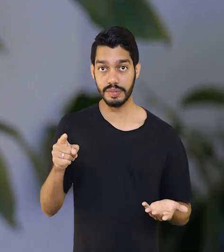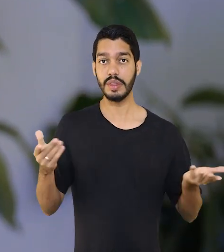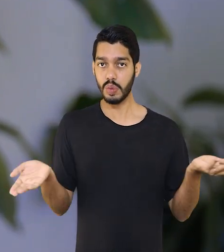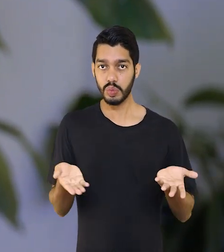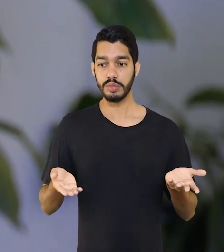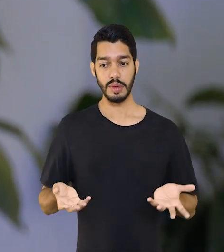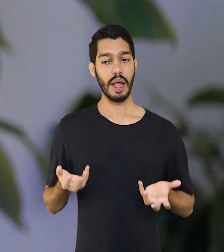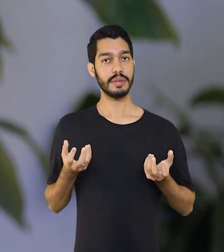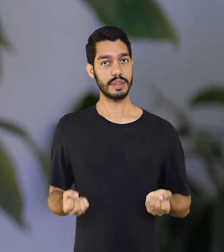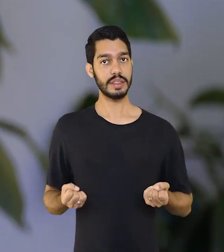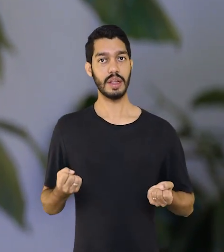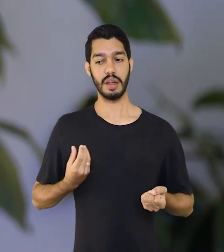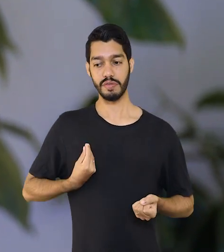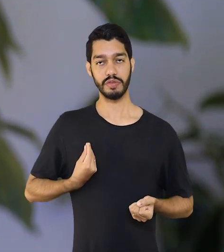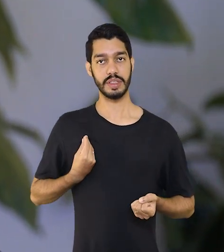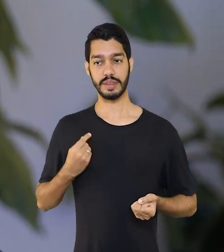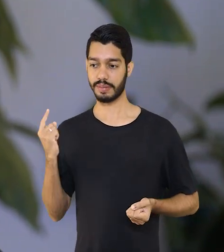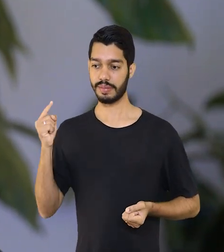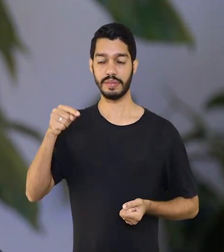estarem aqui para ouvir e debater